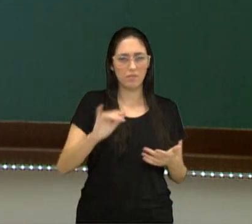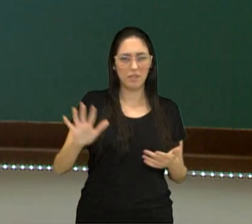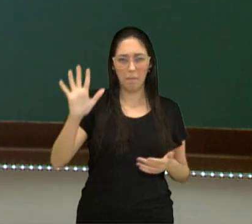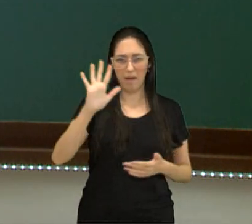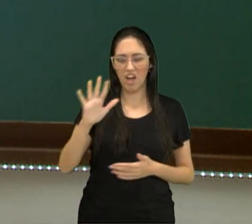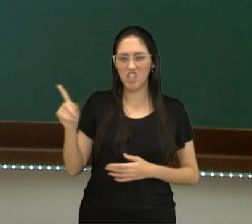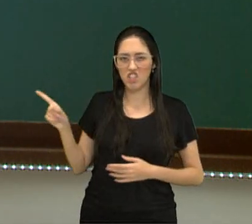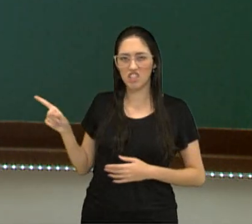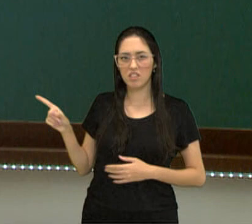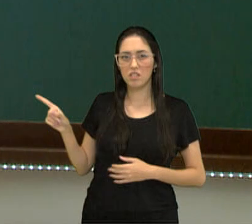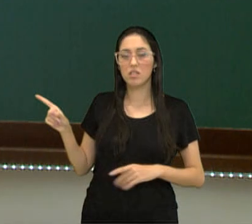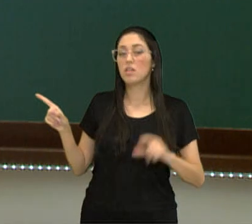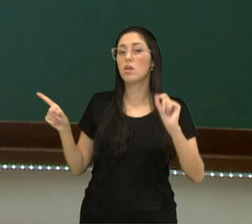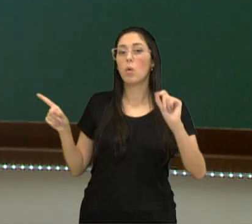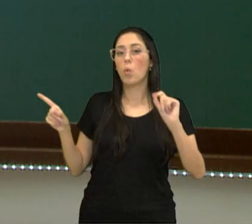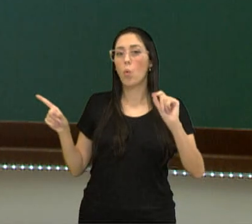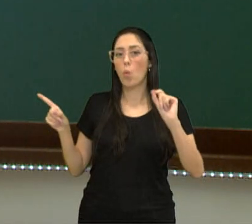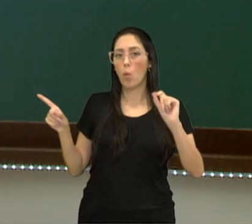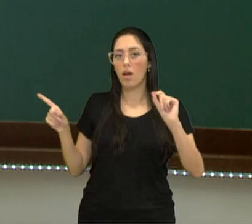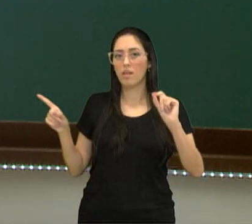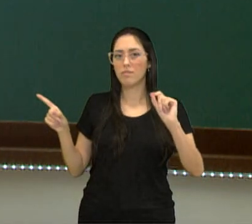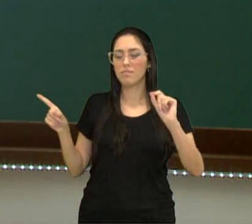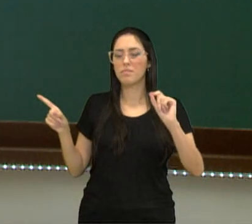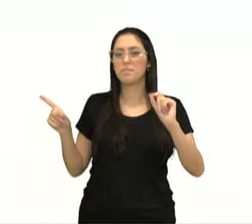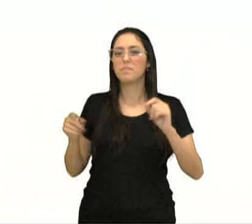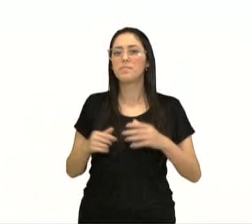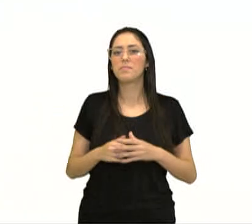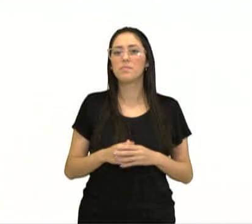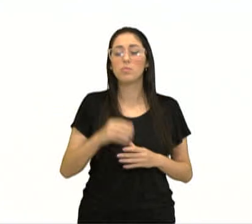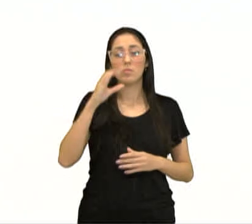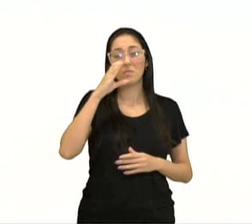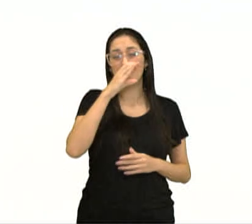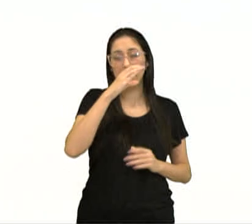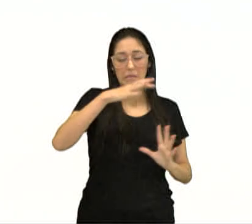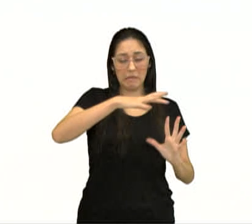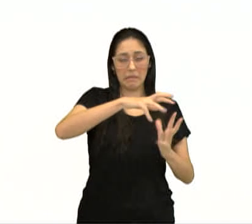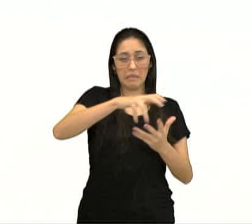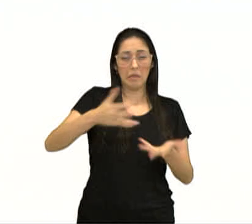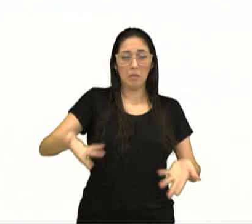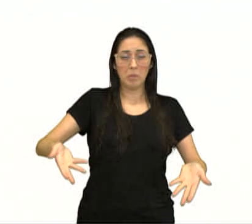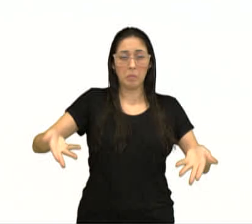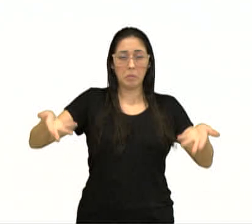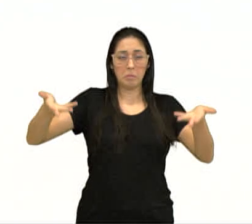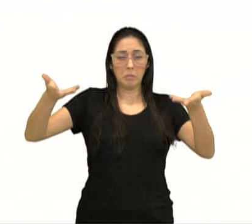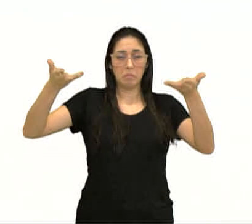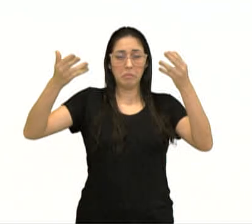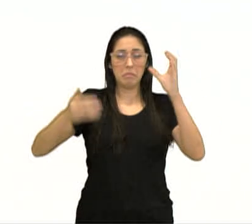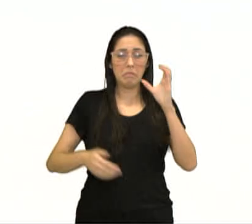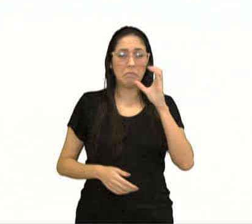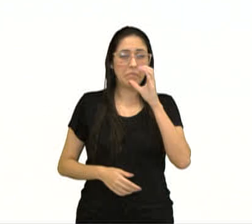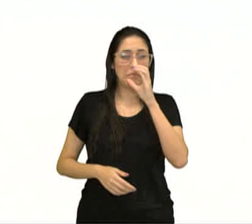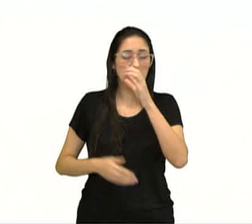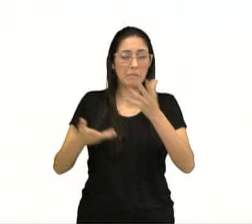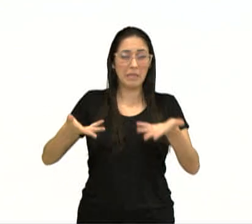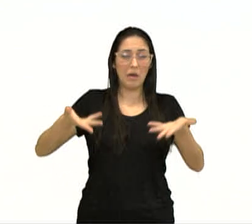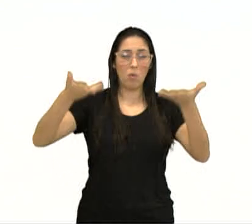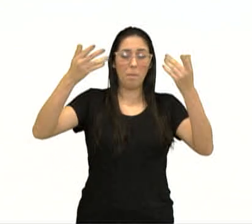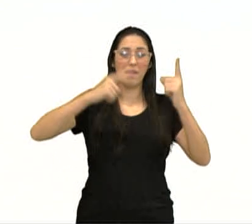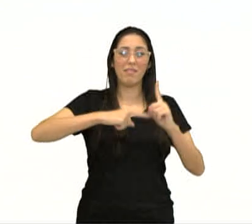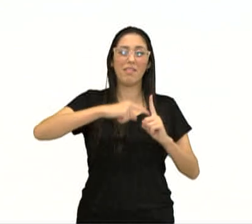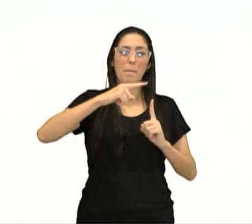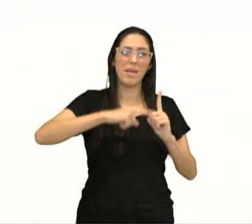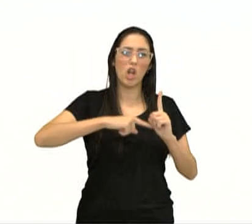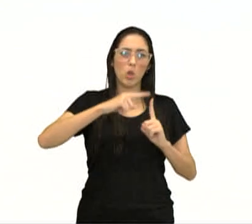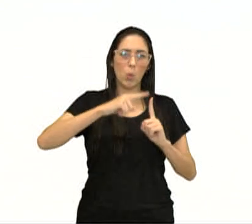tela mostra justamente para você o seguinte, que o aquecimento global consiste no aumento da temperatura média do nosso